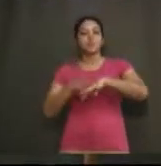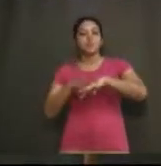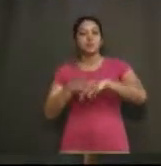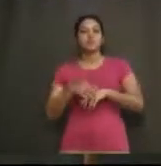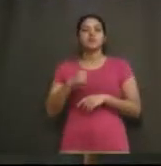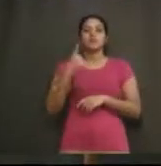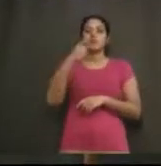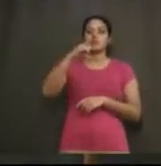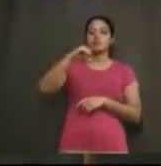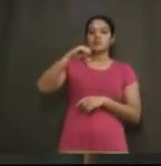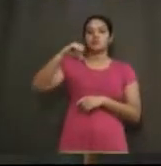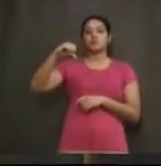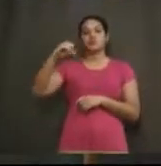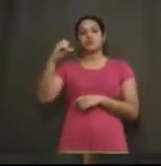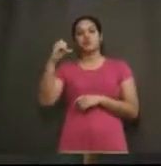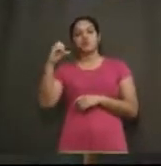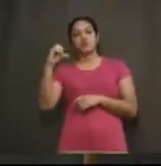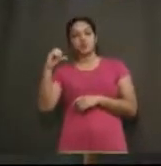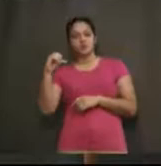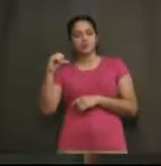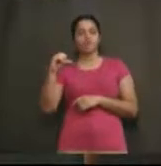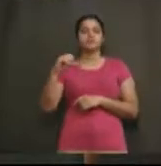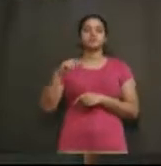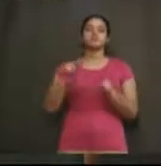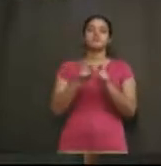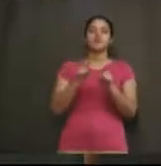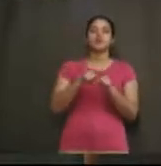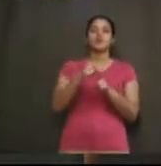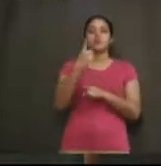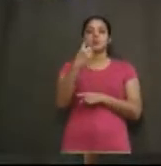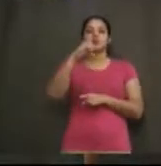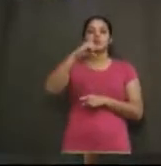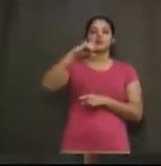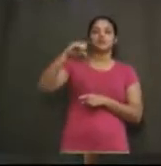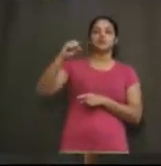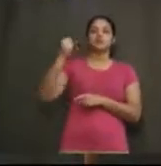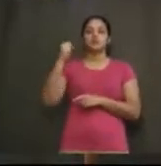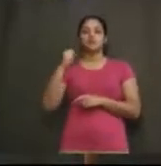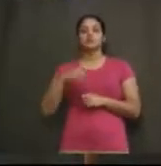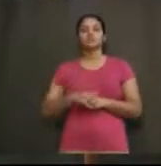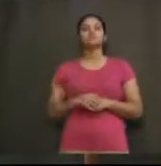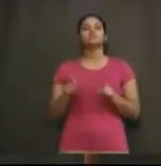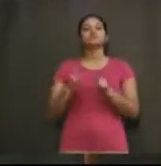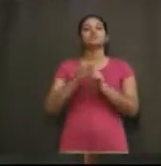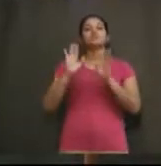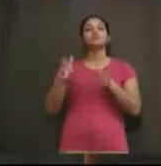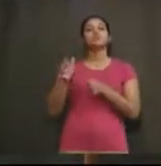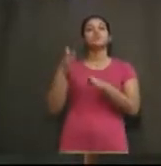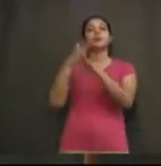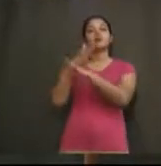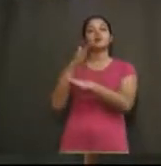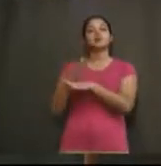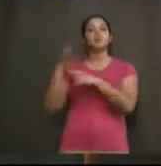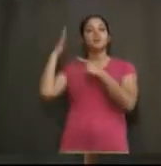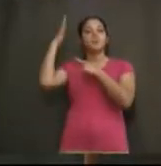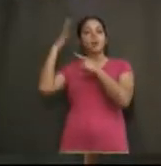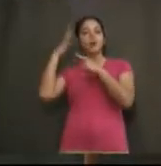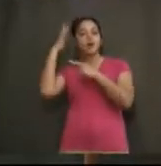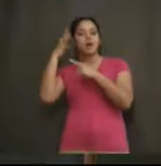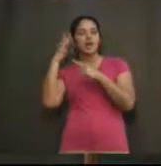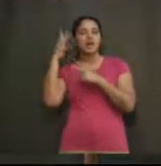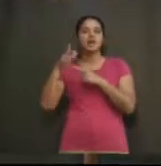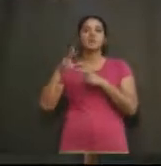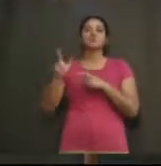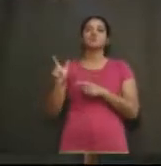em 1998. Também proferiu palestra plenária, com convite no ICM, em 1994,